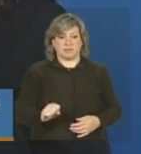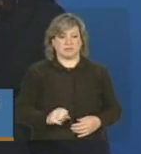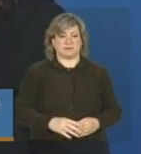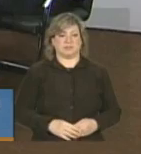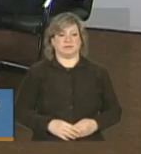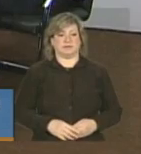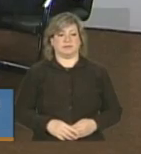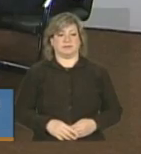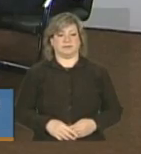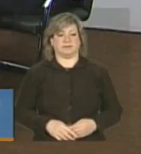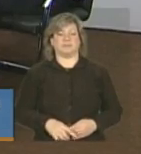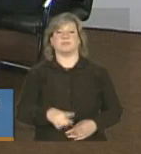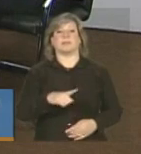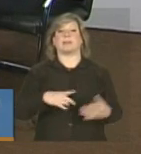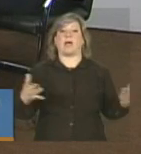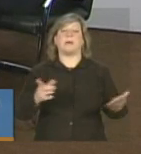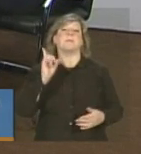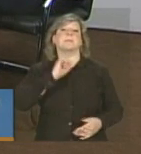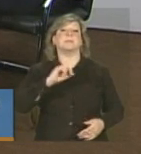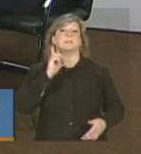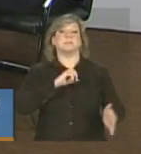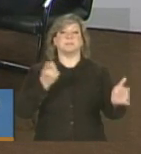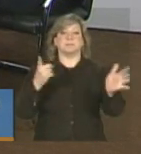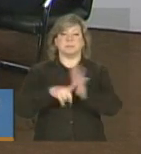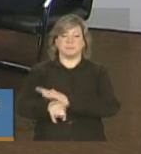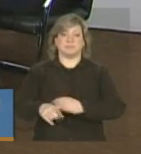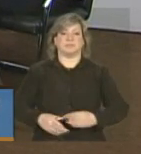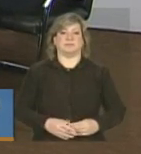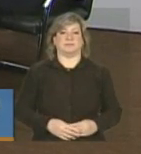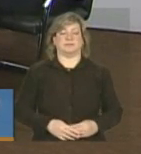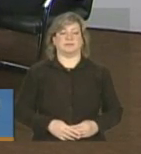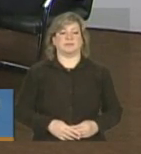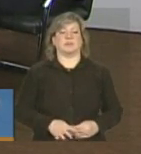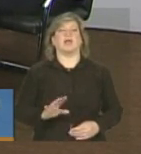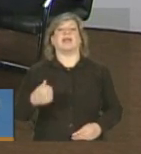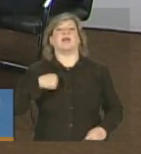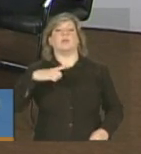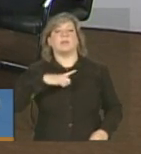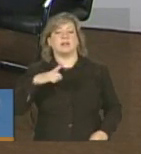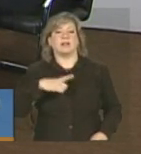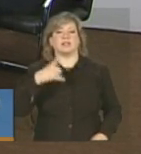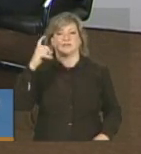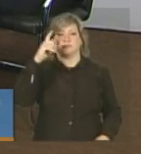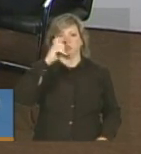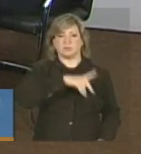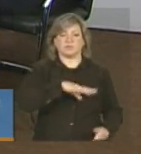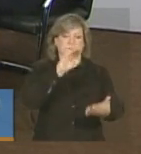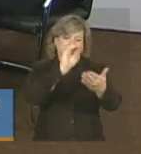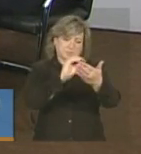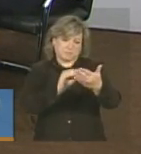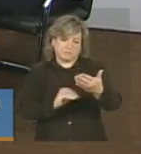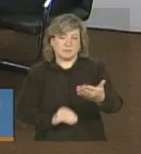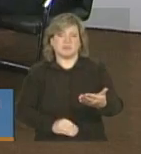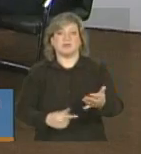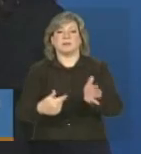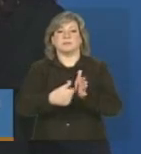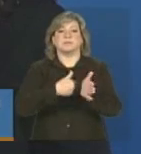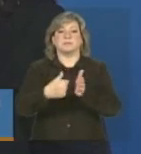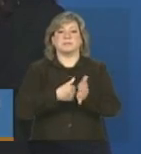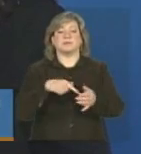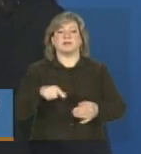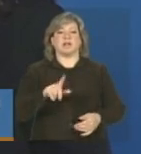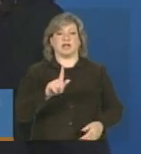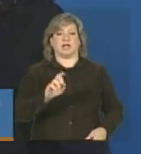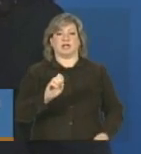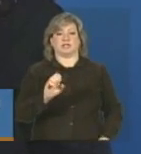de Verdelândia, em Minas Gerais. Estou tendo dificuldade no preenchimento do questionário gestão